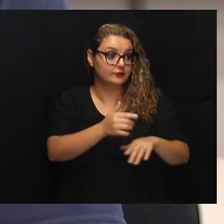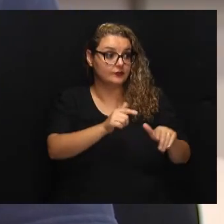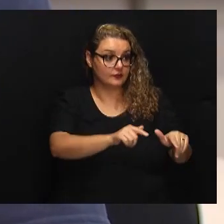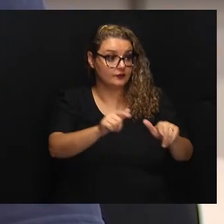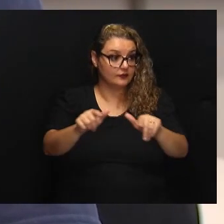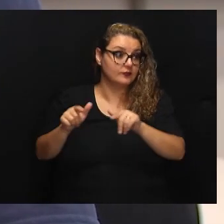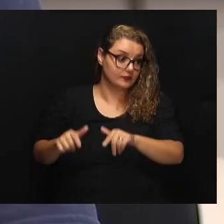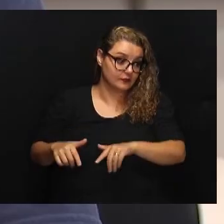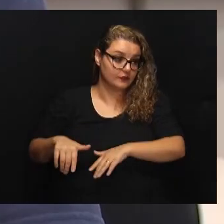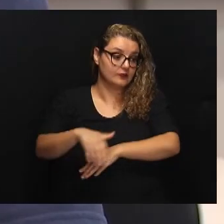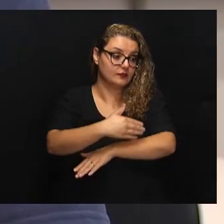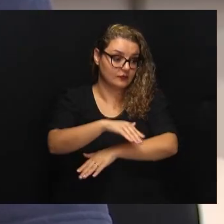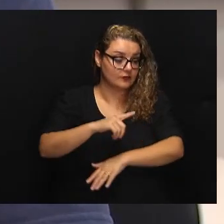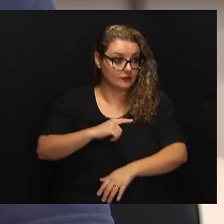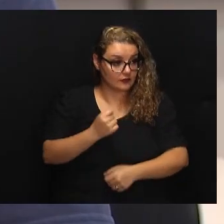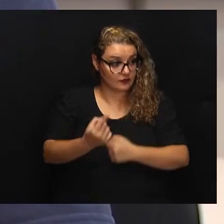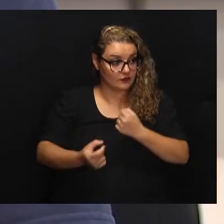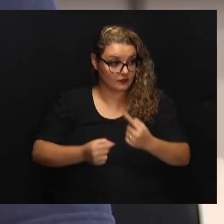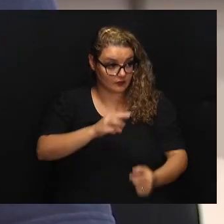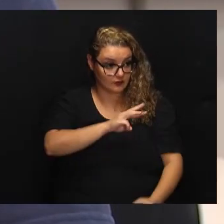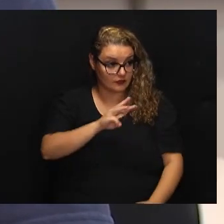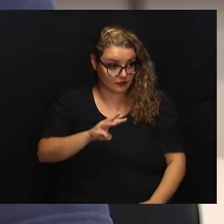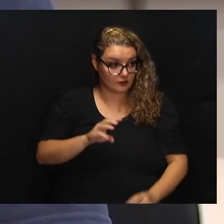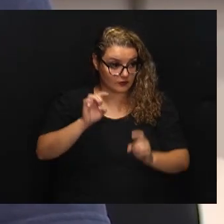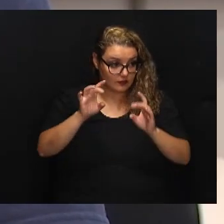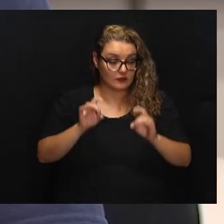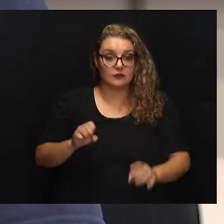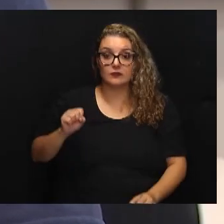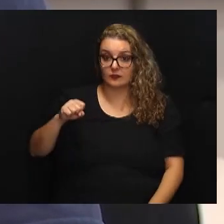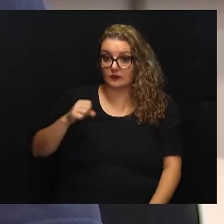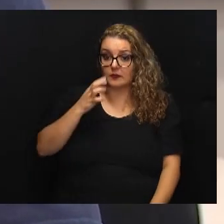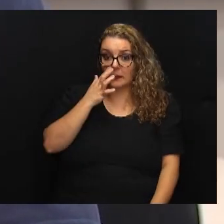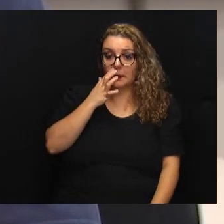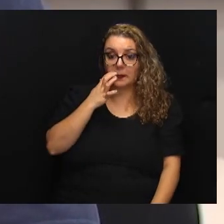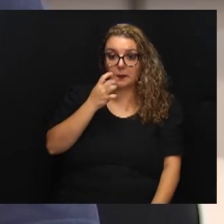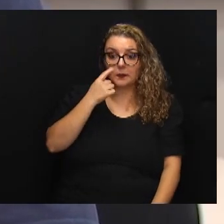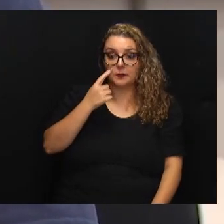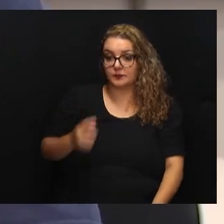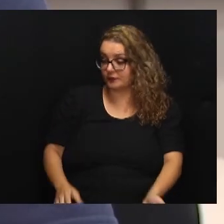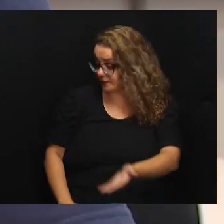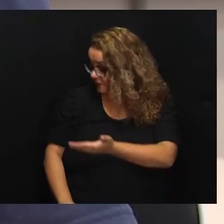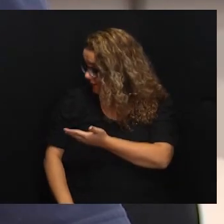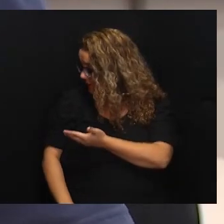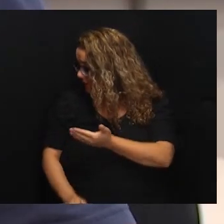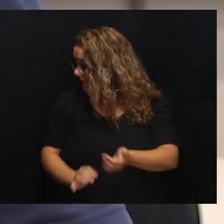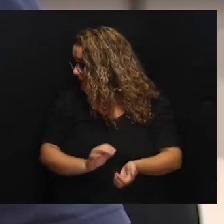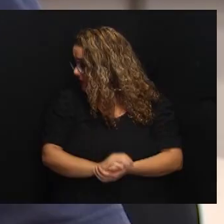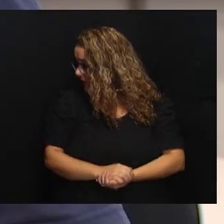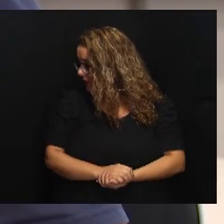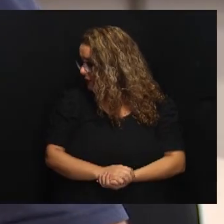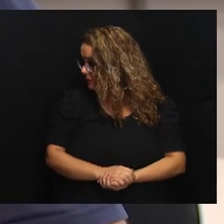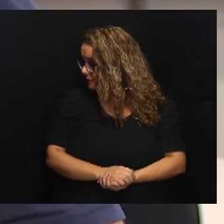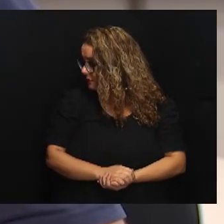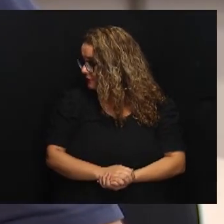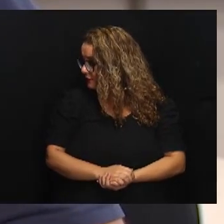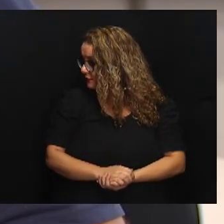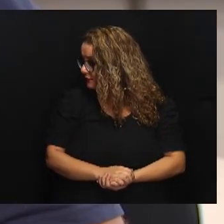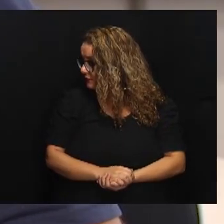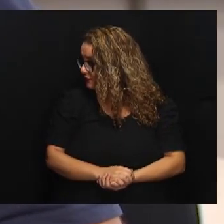população possa acessar os locais, os endereços. Tem algum site específico? Isso, no